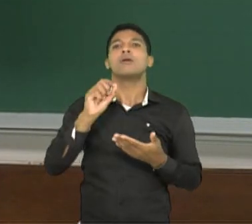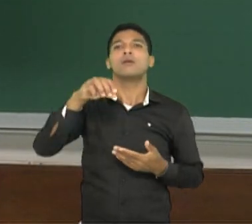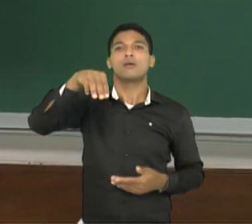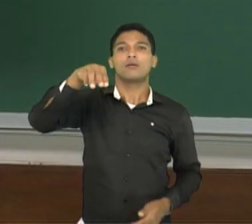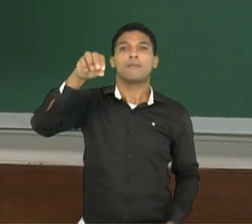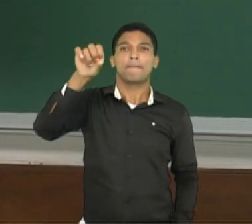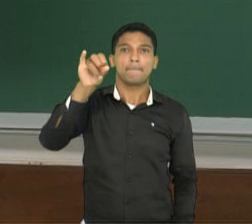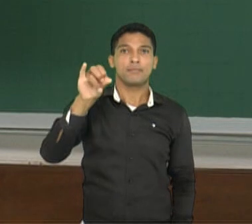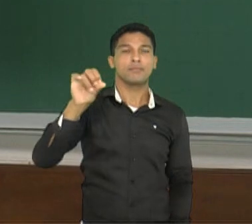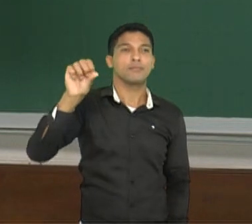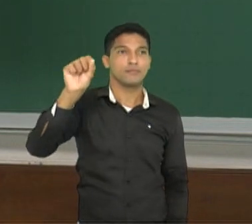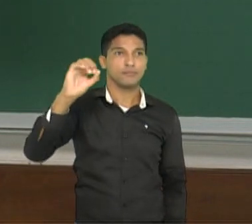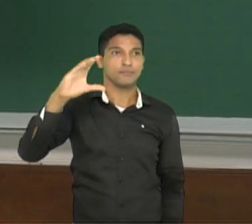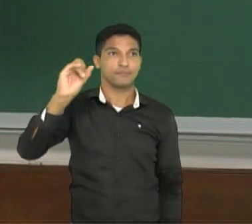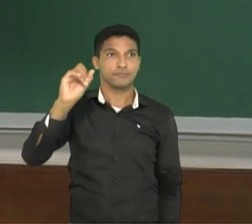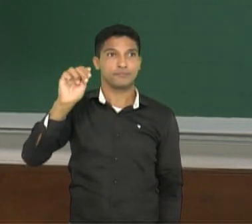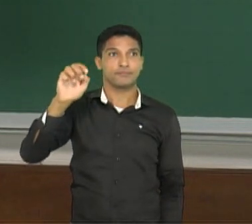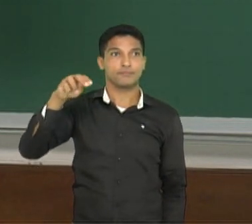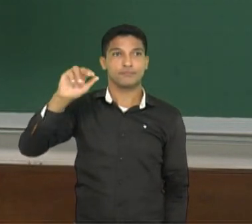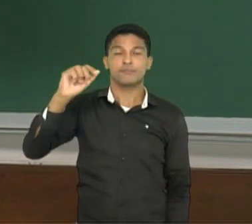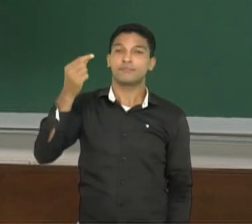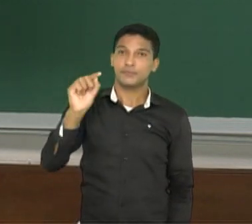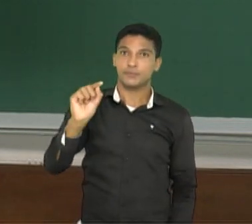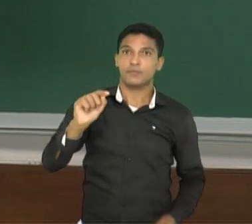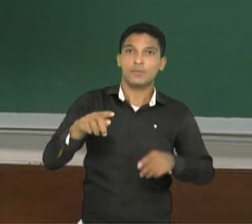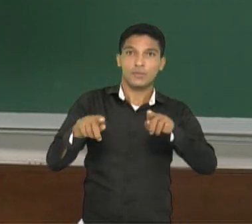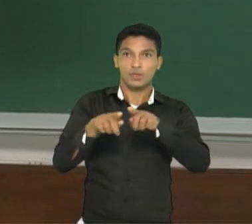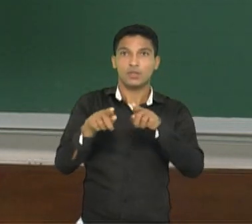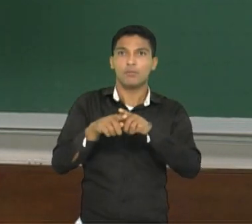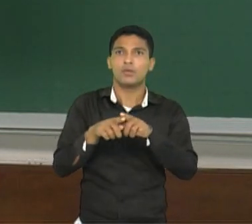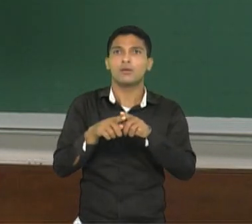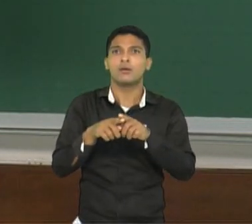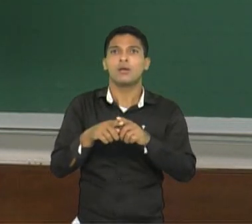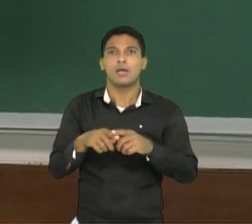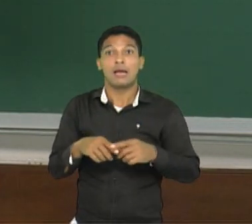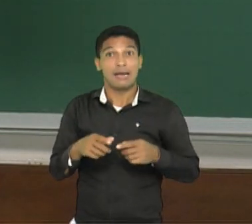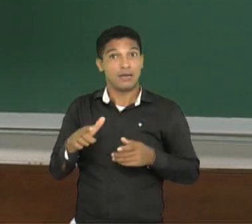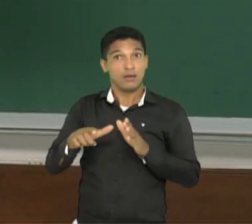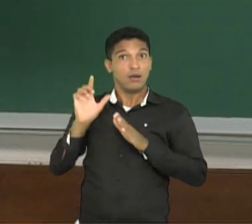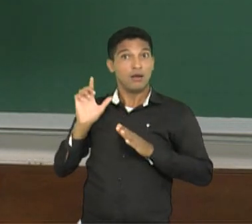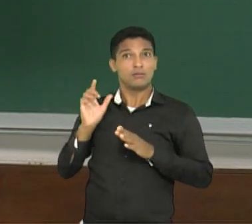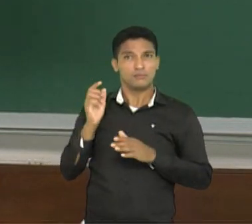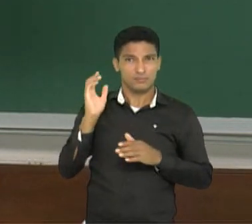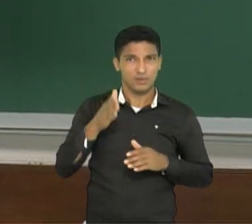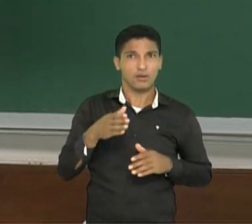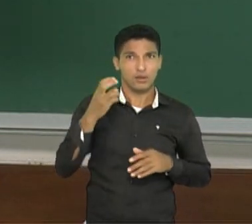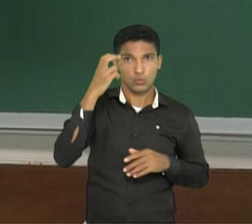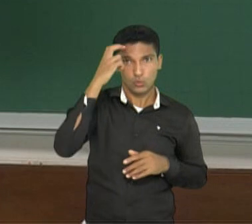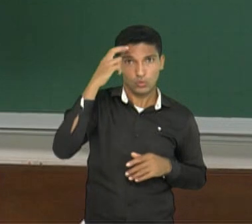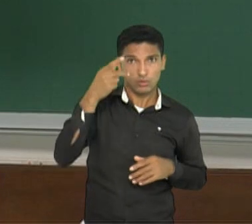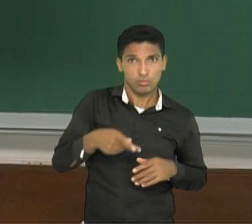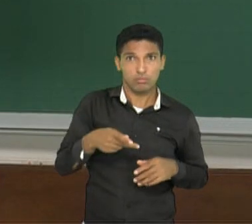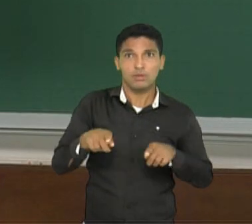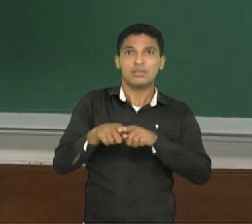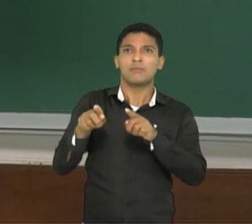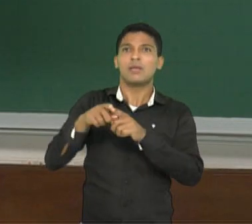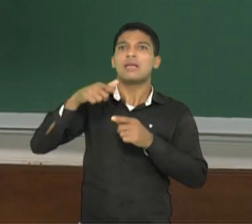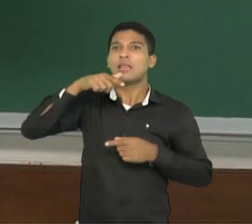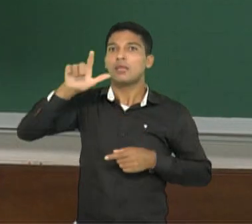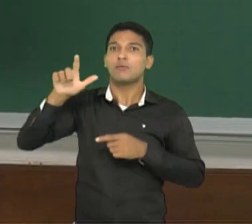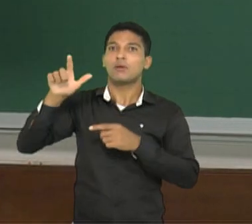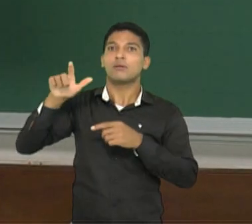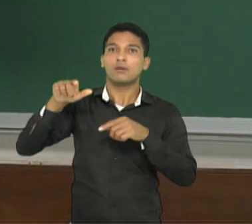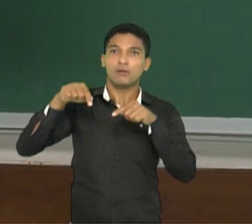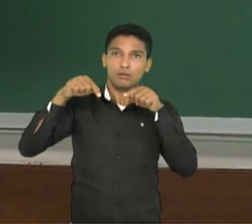que já viviam aqui. Porque muito da nossa cultura, dos nossos hábitos alimentares, do nosso vocabulário, tem a influência